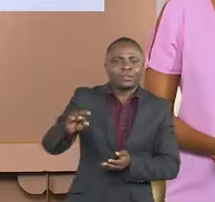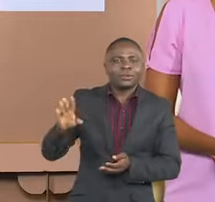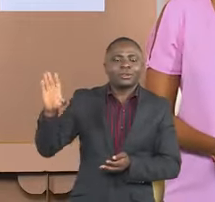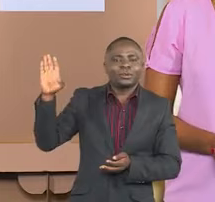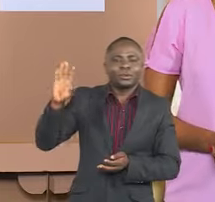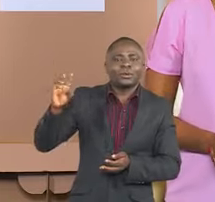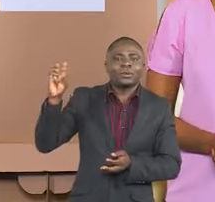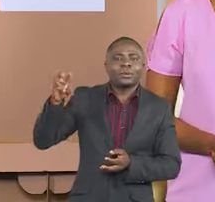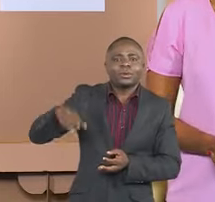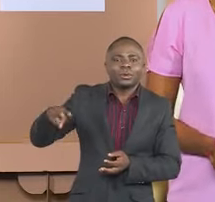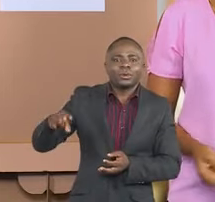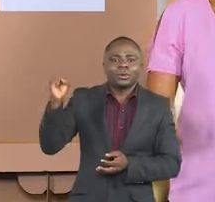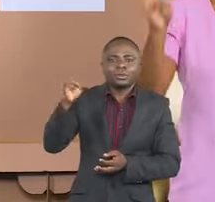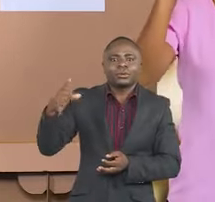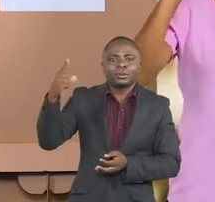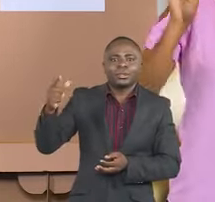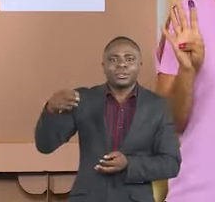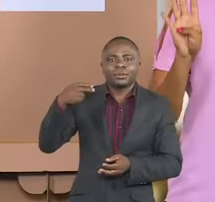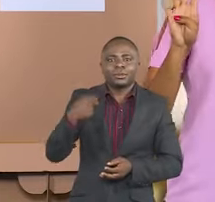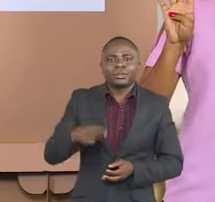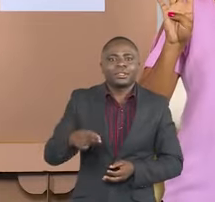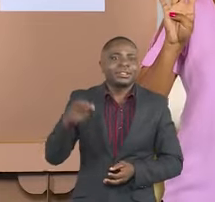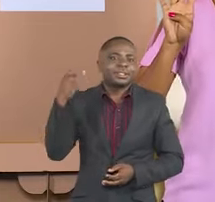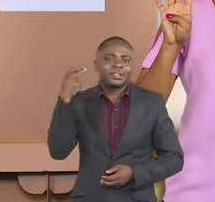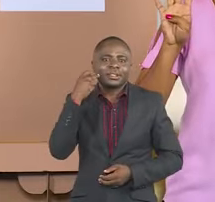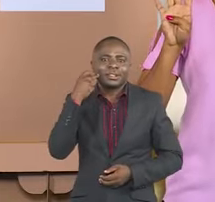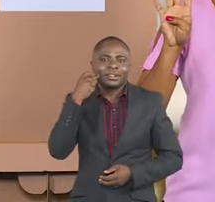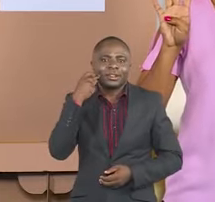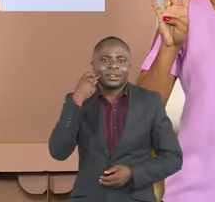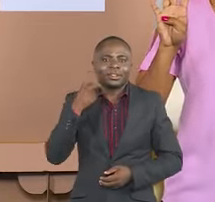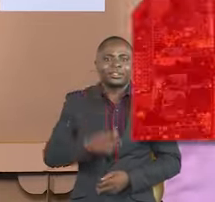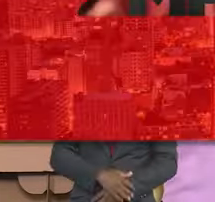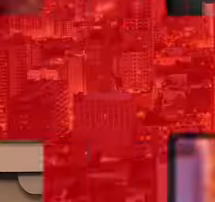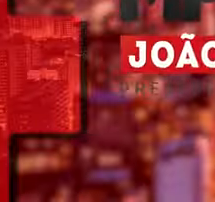eleger João Manuel Gonçalves Lourenço, o próximo Presidente da República.